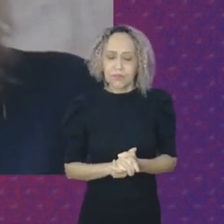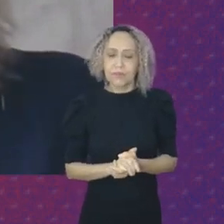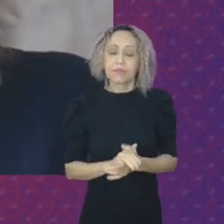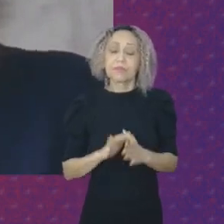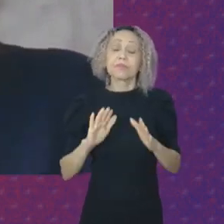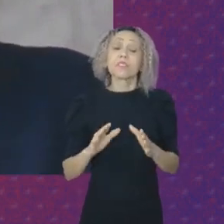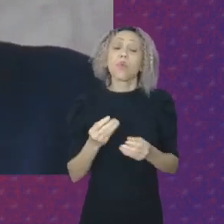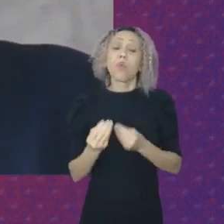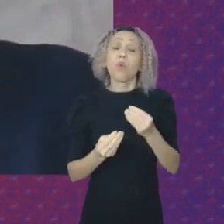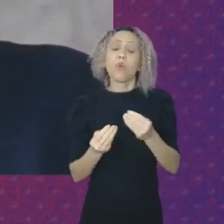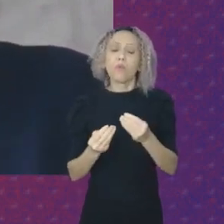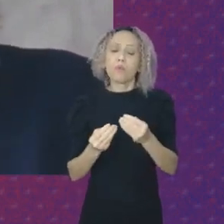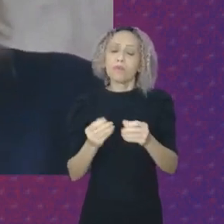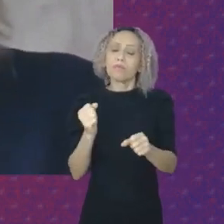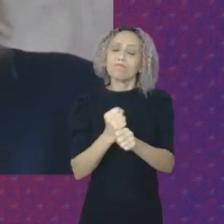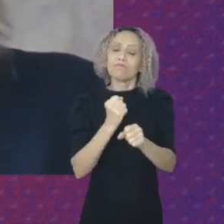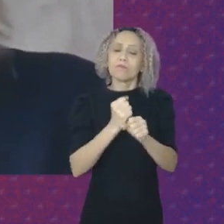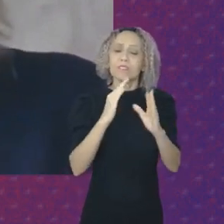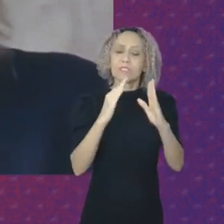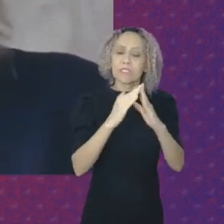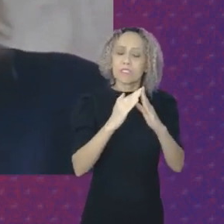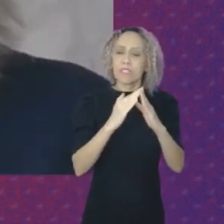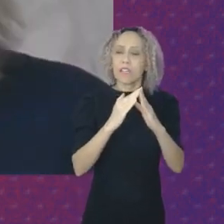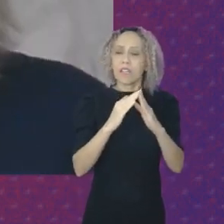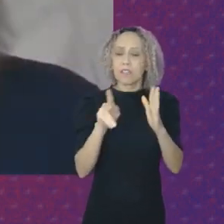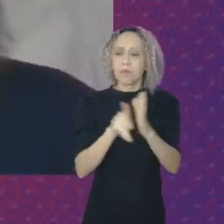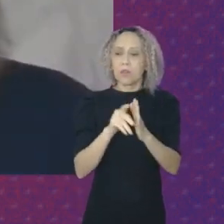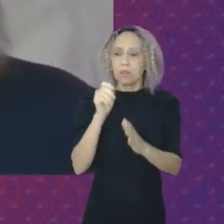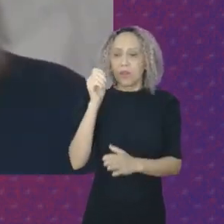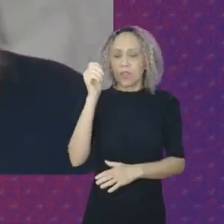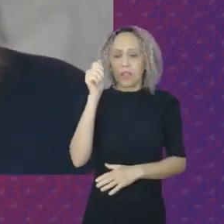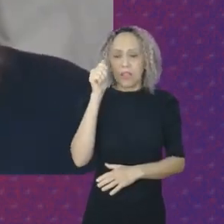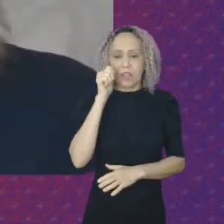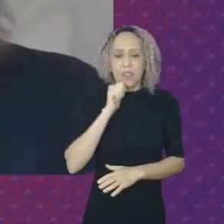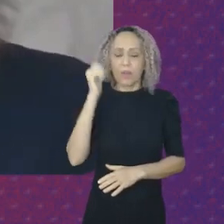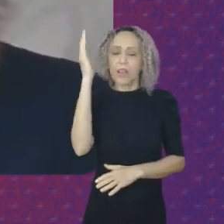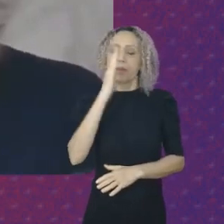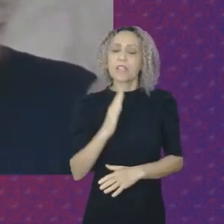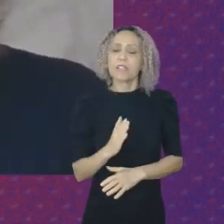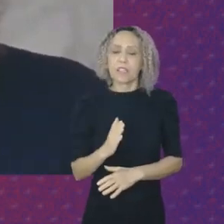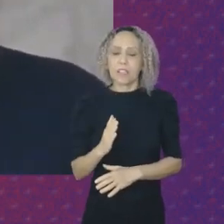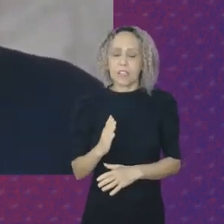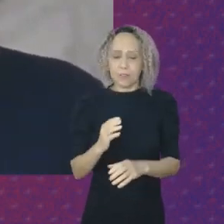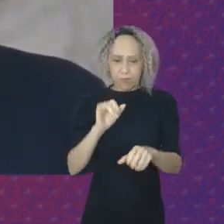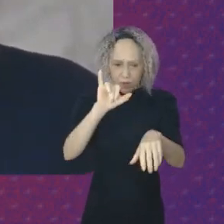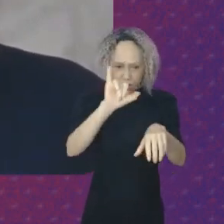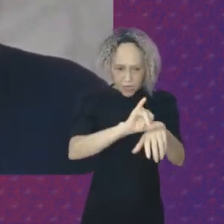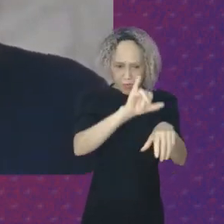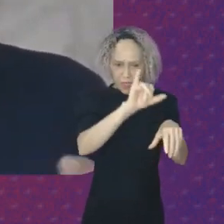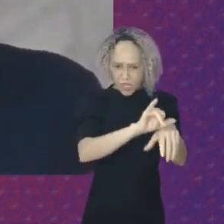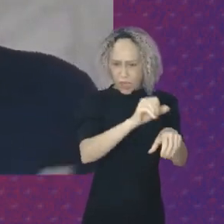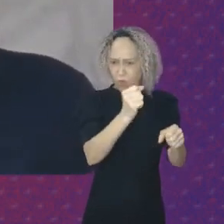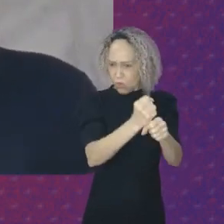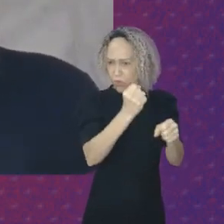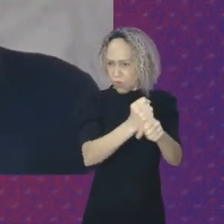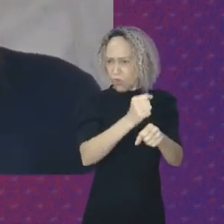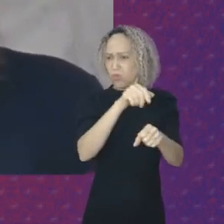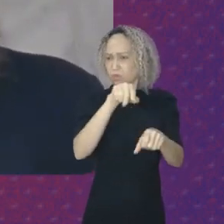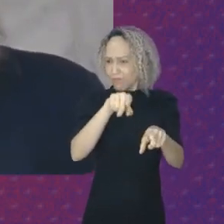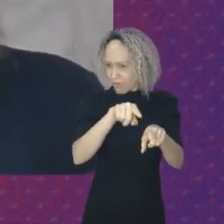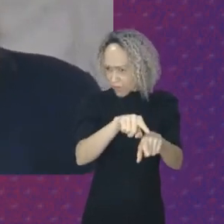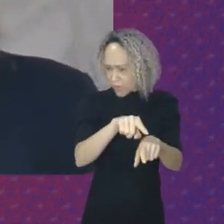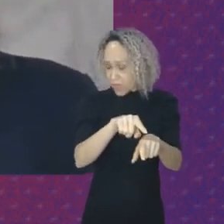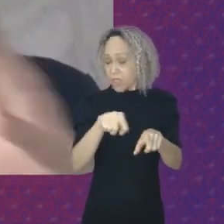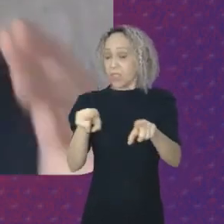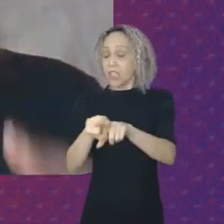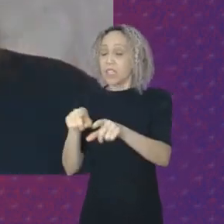meio de uma parceria com o Ministério. Então, nós teremos a possibilidade de que a cidade faça a